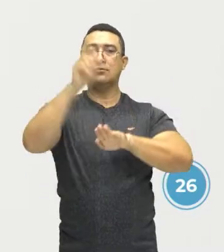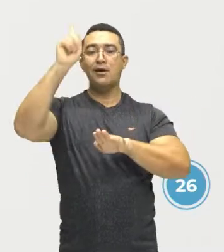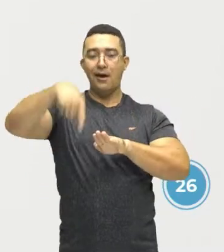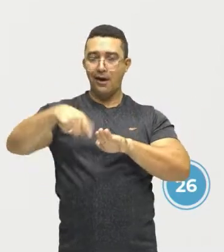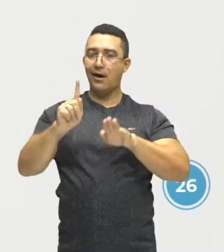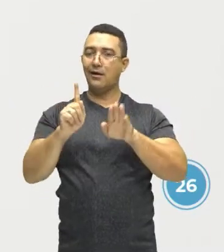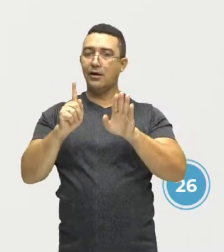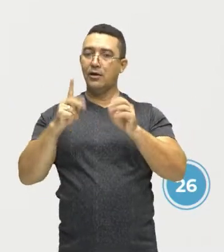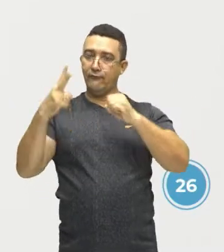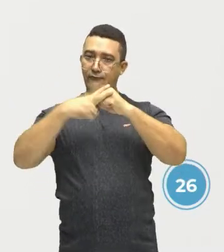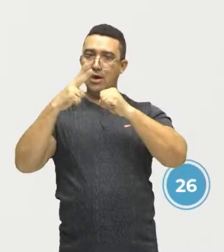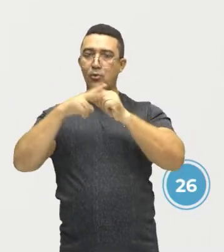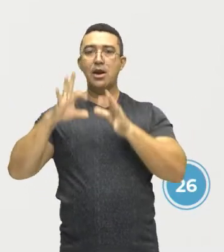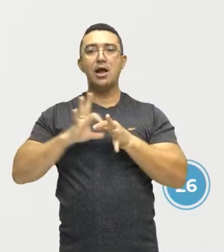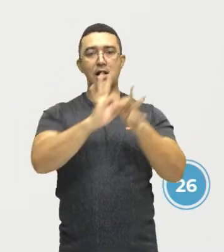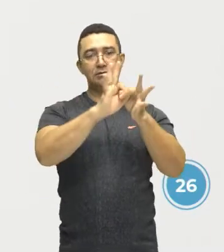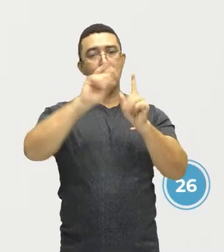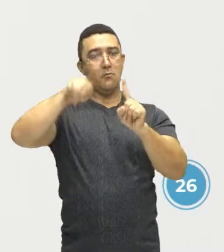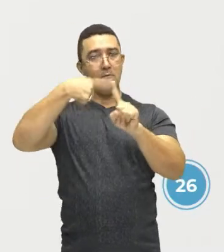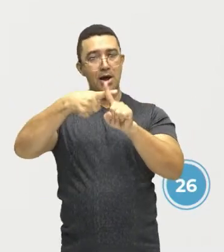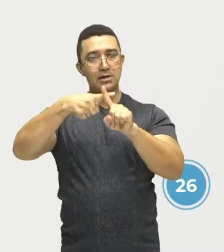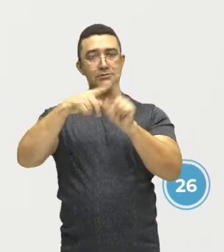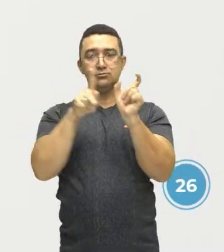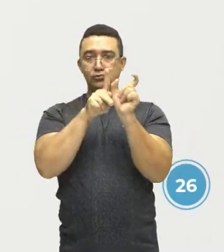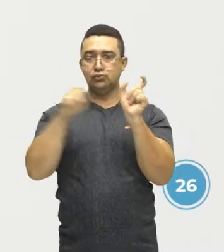mas predicativo do sujeito.